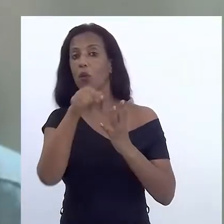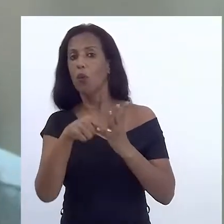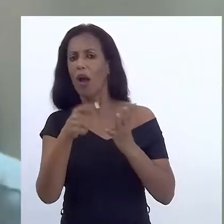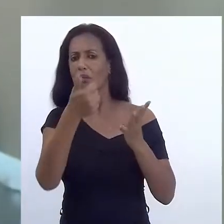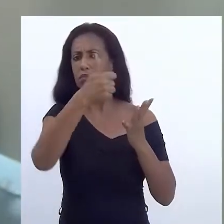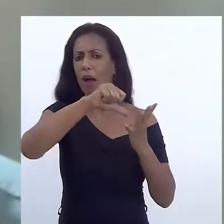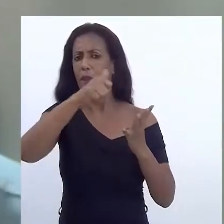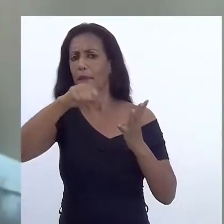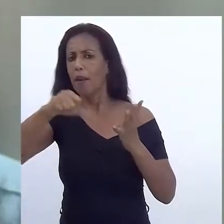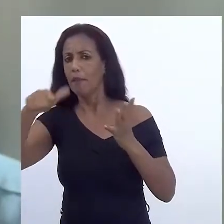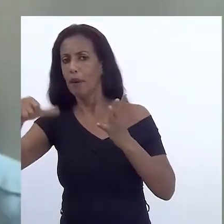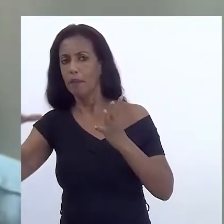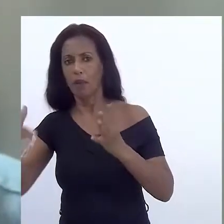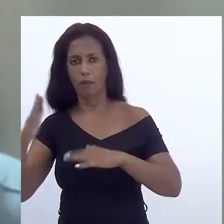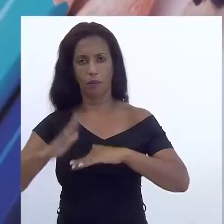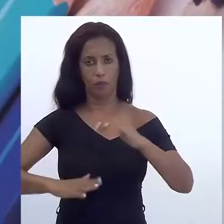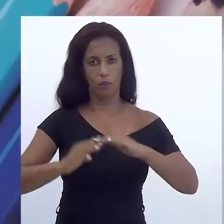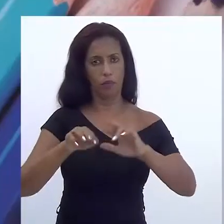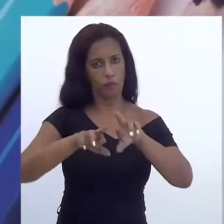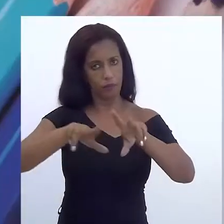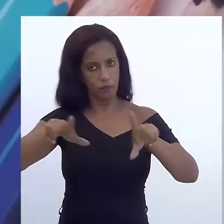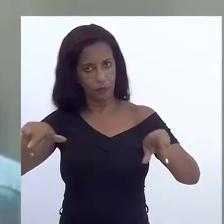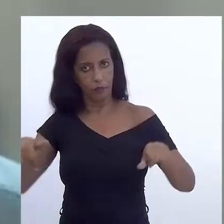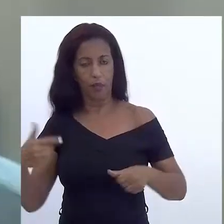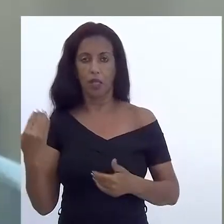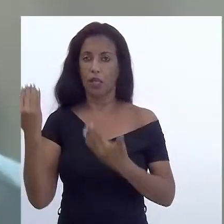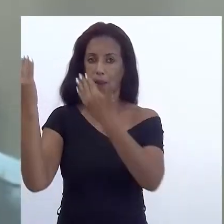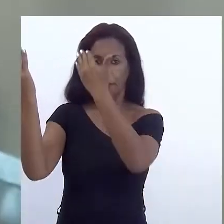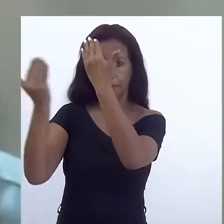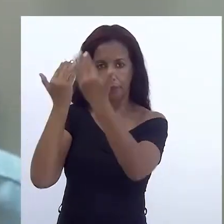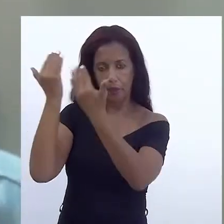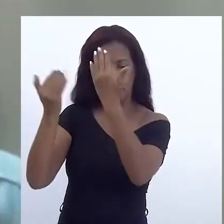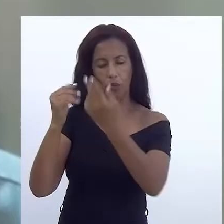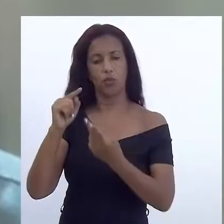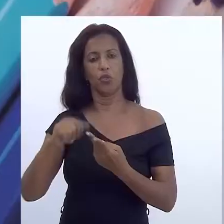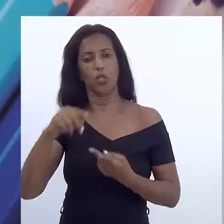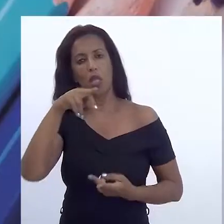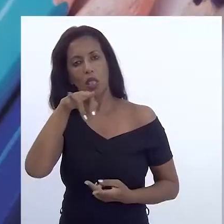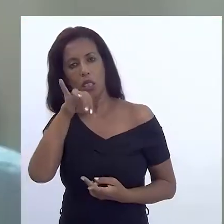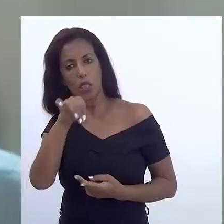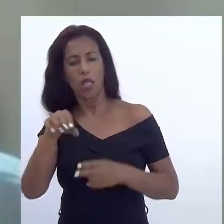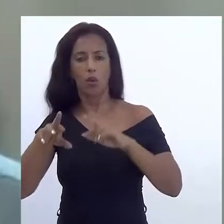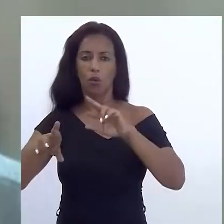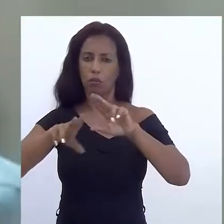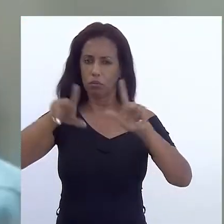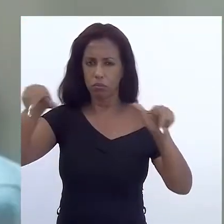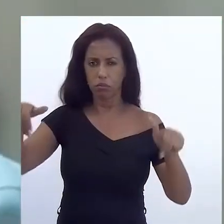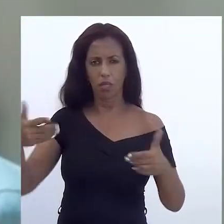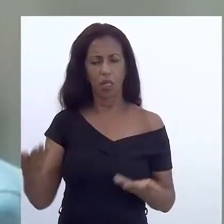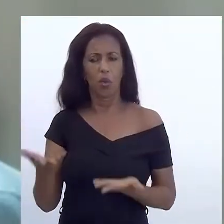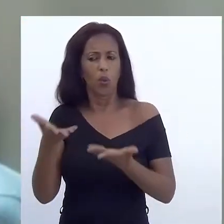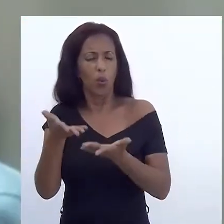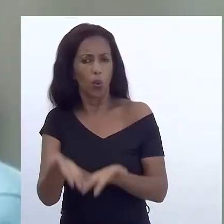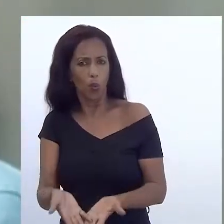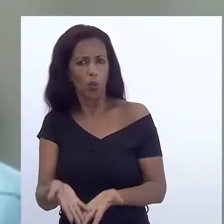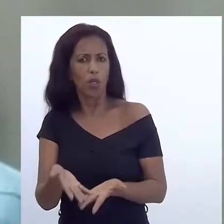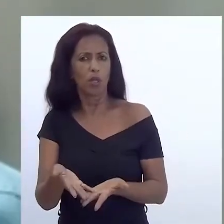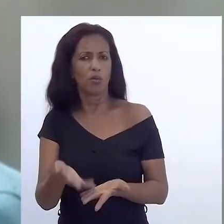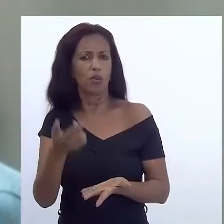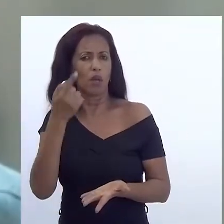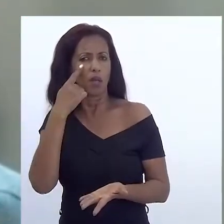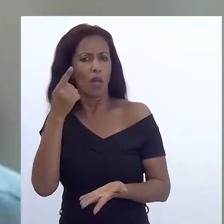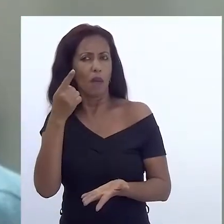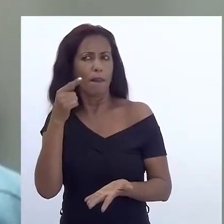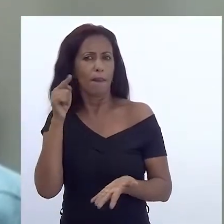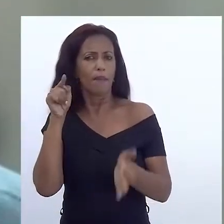avaliadas por vários profissionais, né, da psicologia, neurologia, Perfeito. etc. Então, com isso, a gente consegue, e perguntas